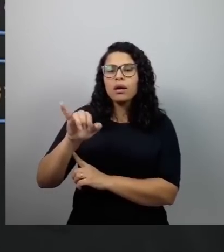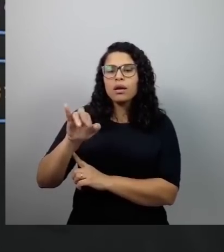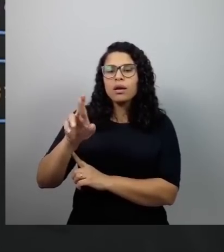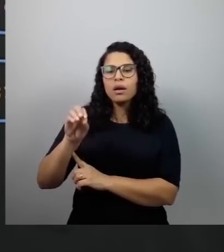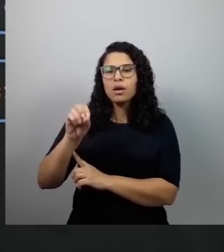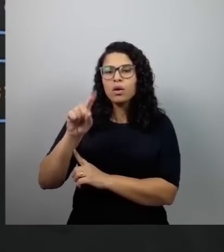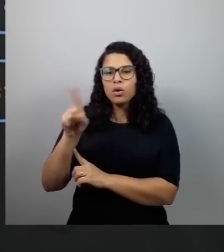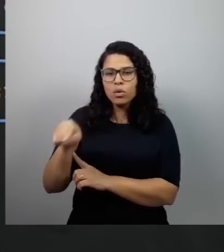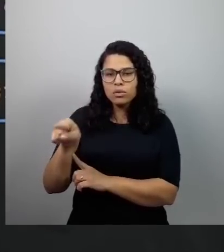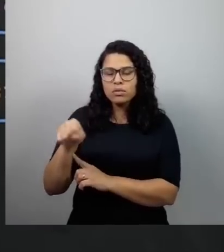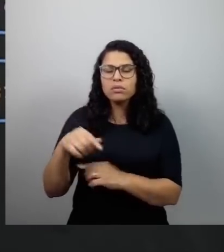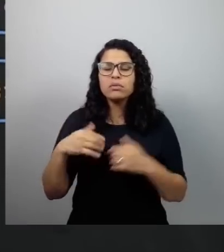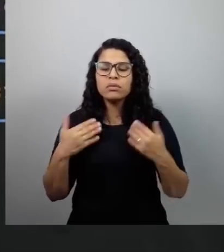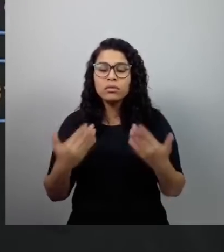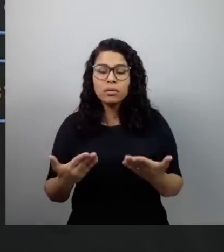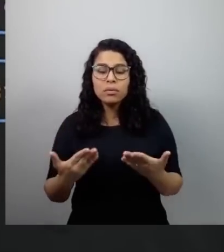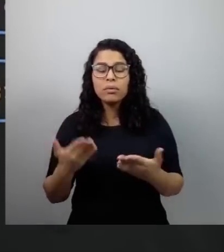Brasil.